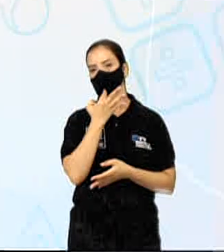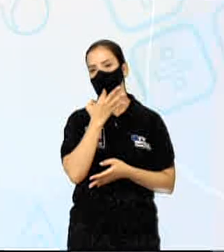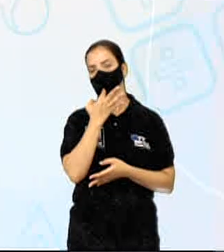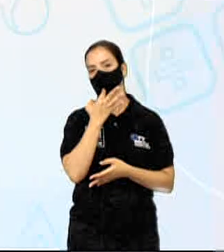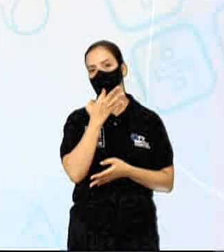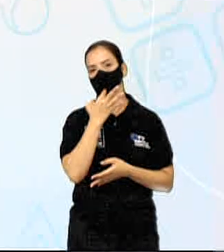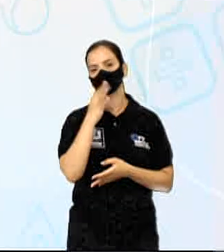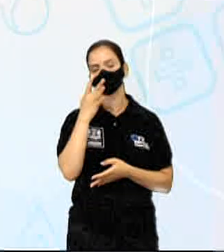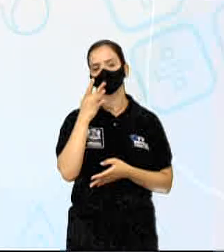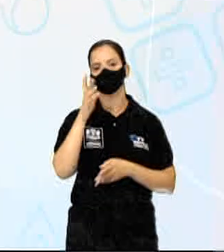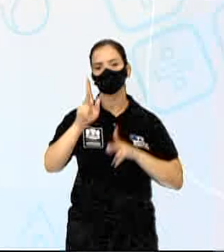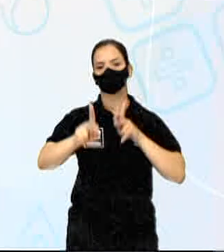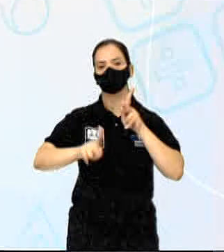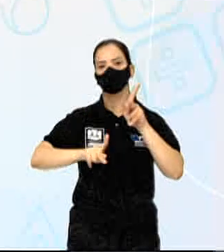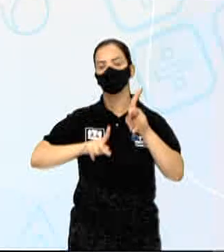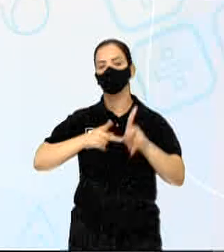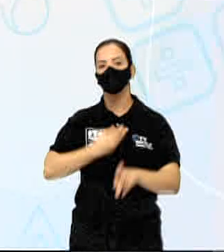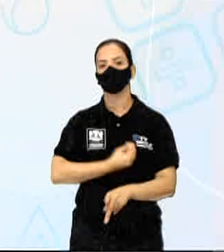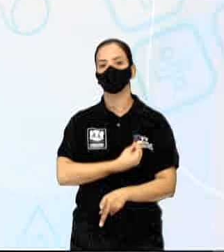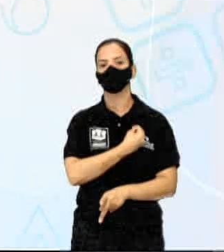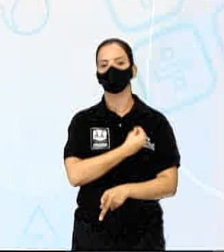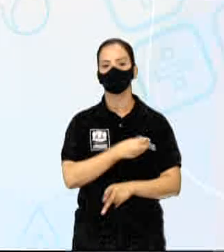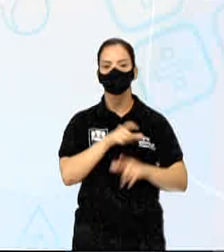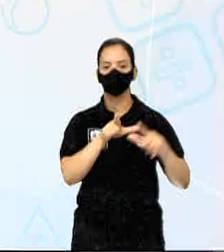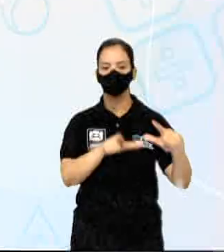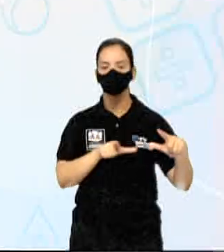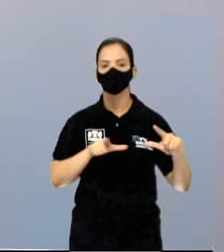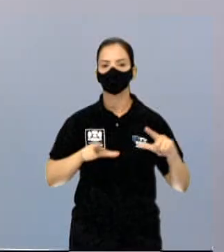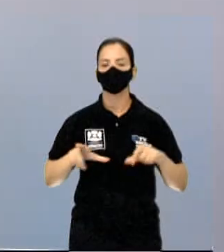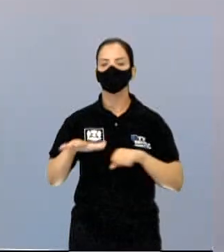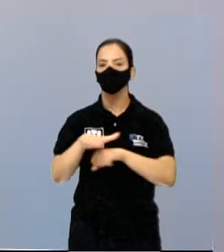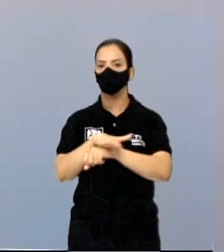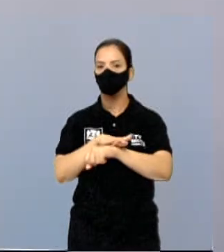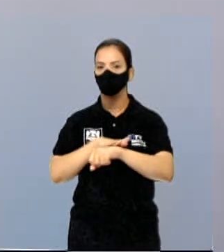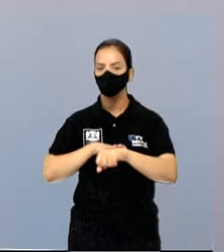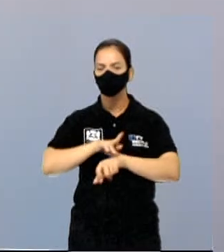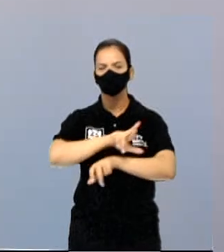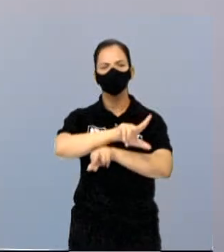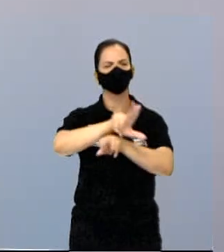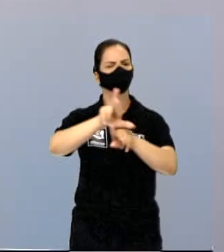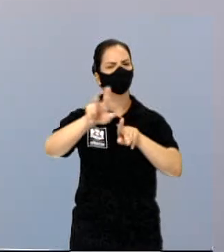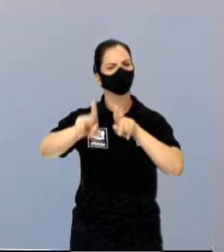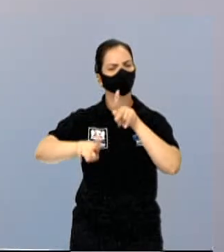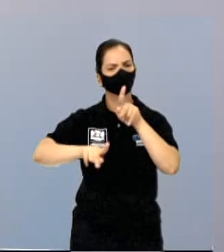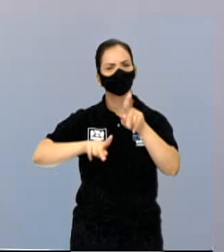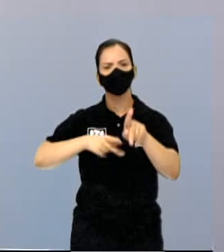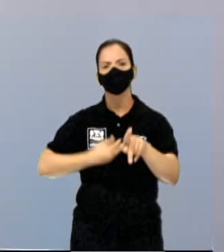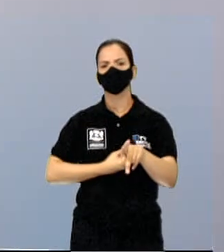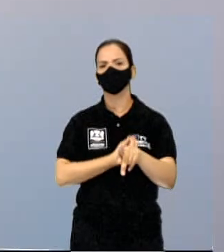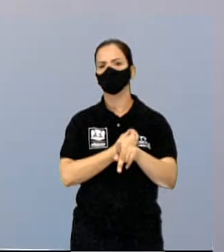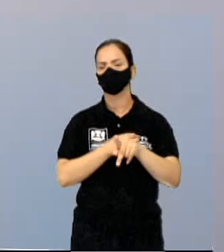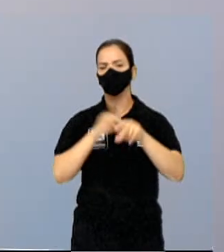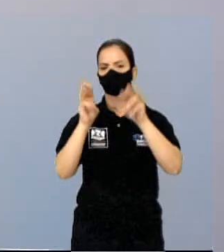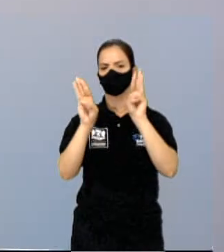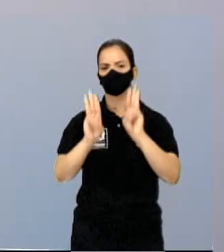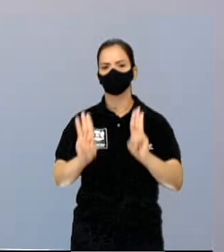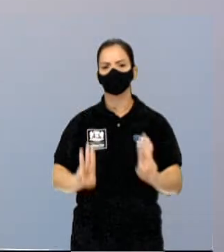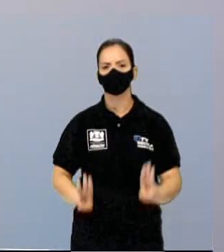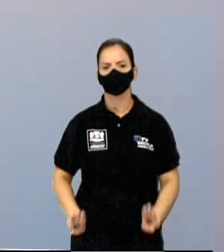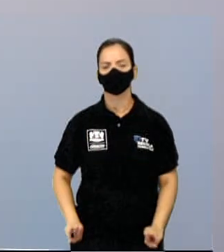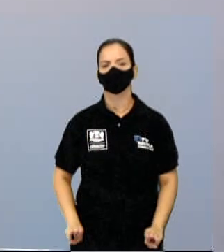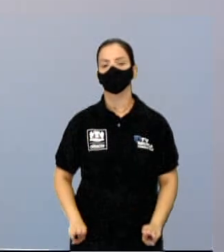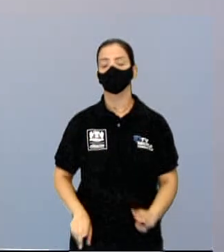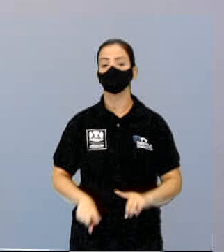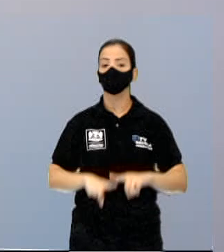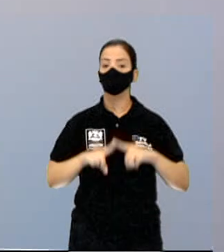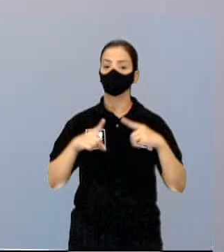de povos que habitaram aquela região. Eu falei para vocês que foram vários povos, né, que ali habitaram a região ali da Mesopotâmia.